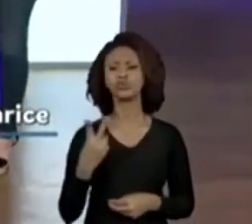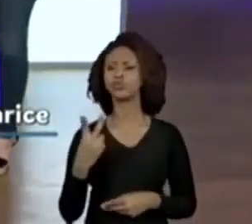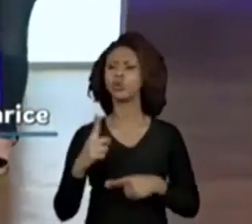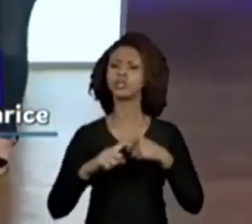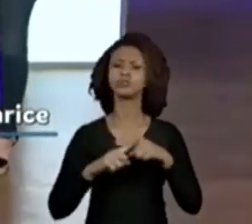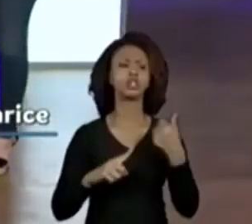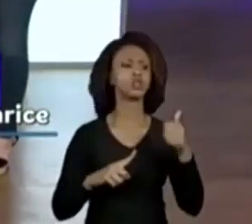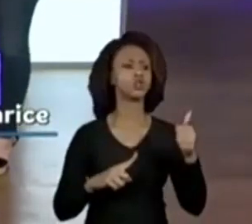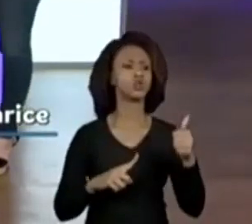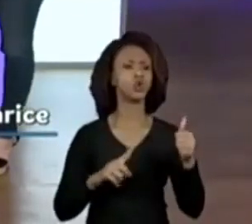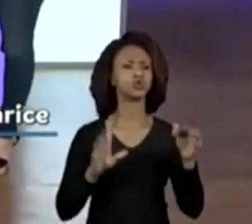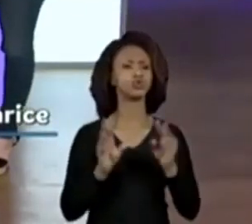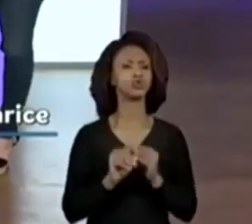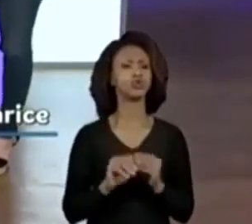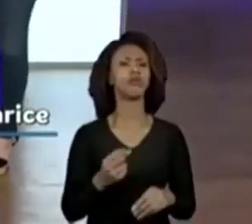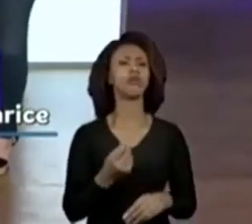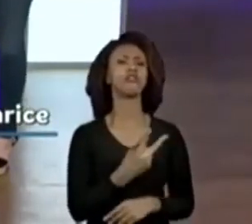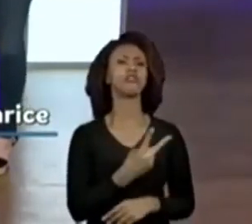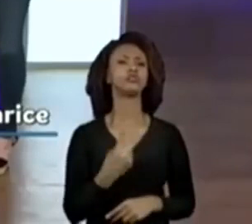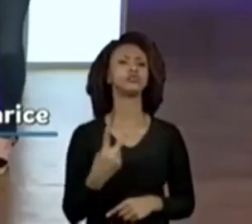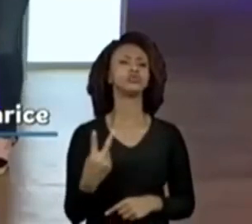11 vai ser 22?